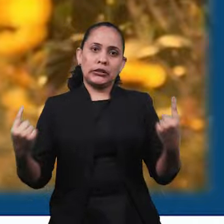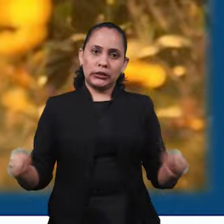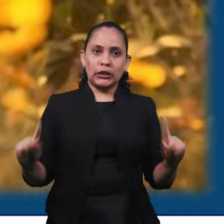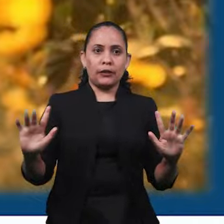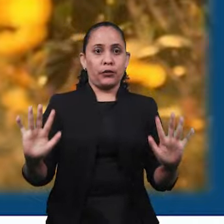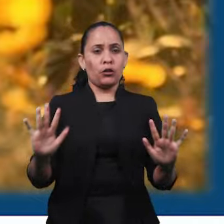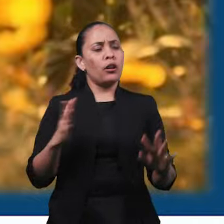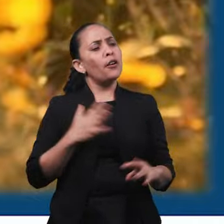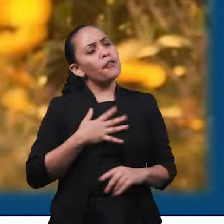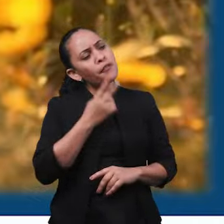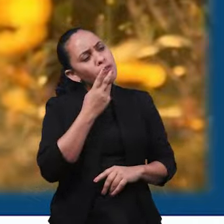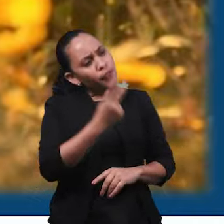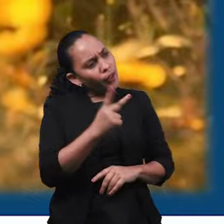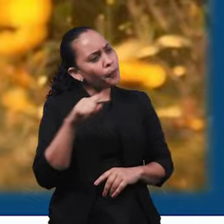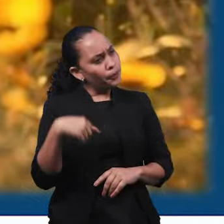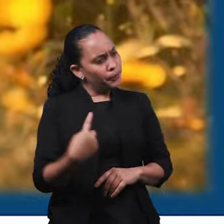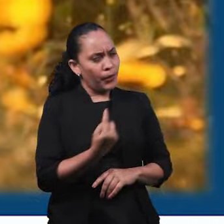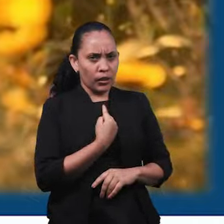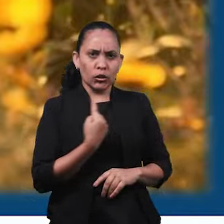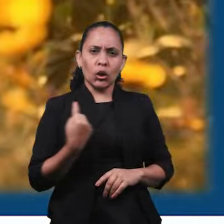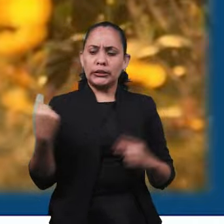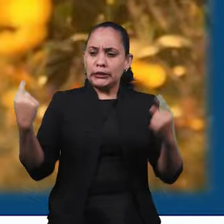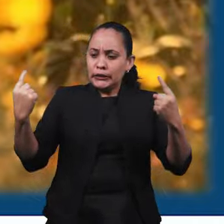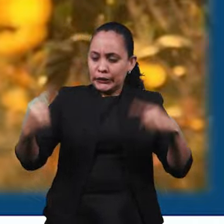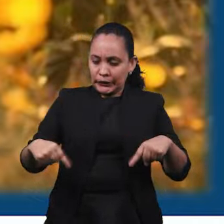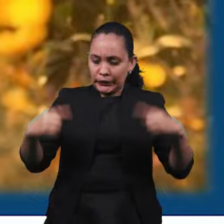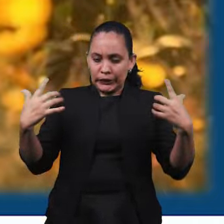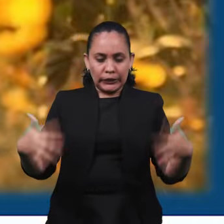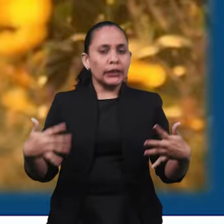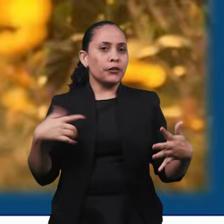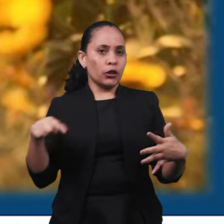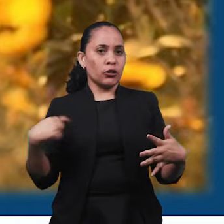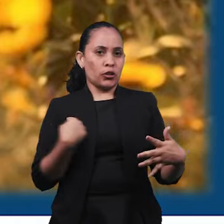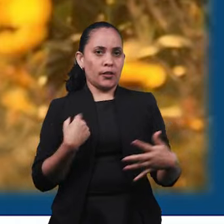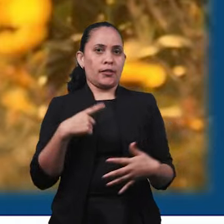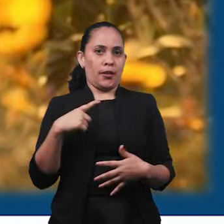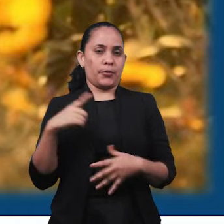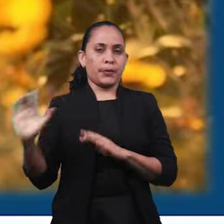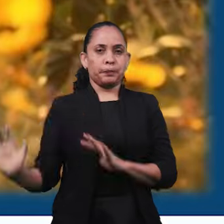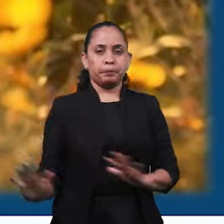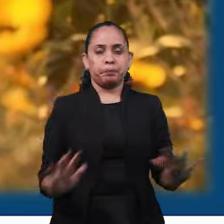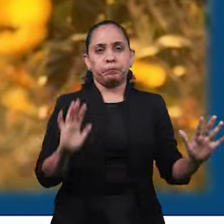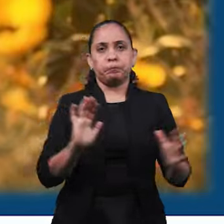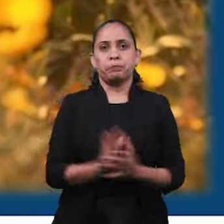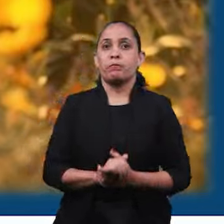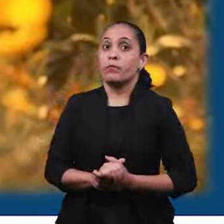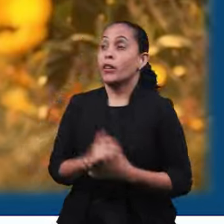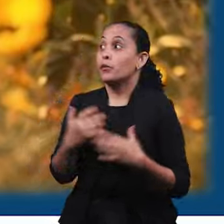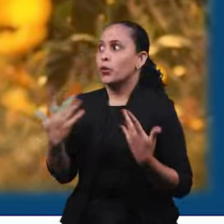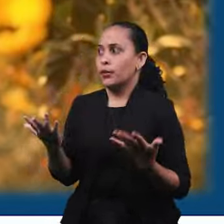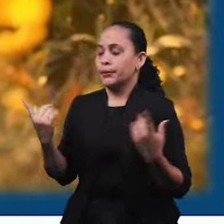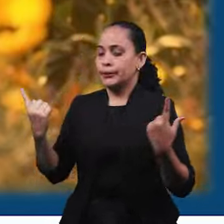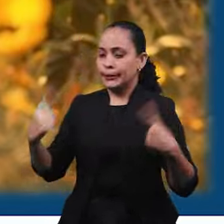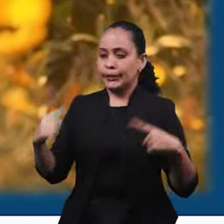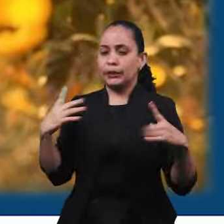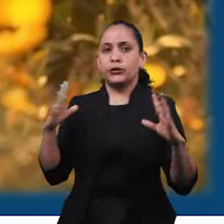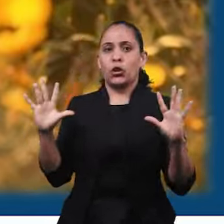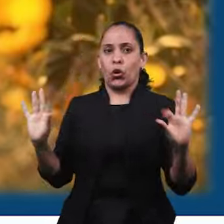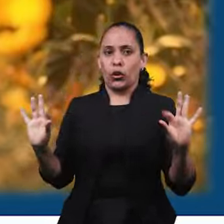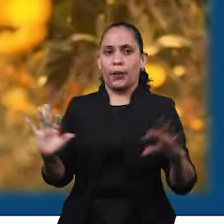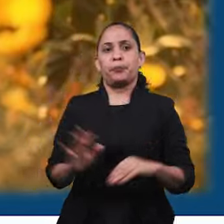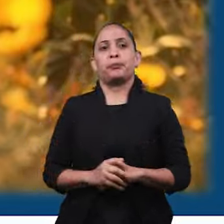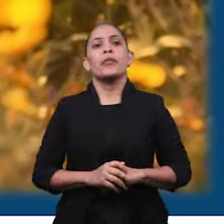né, pastor? Fale pra gente aí, né, sobre esses desafios desse trabalho. Então vamos lá. Desafios. O primeiro desafio